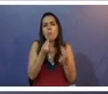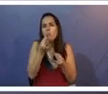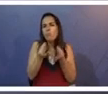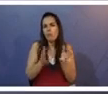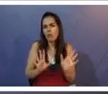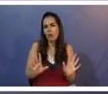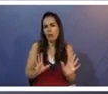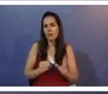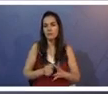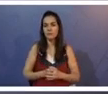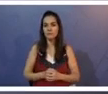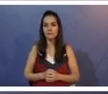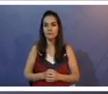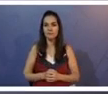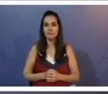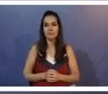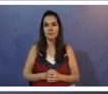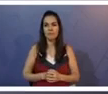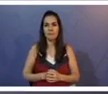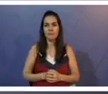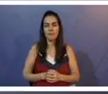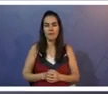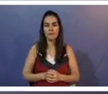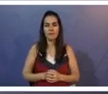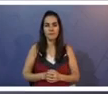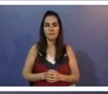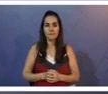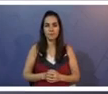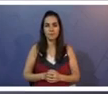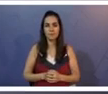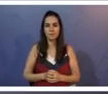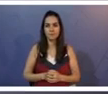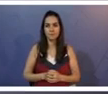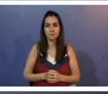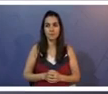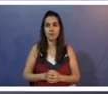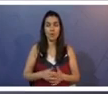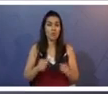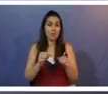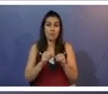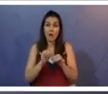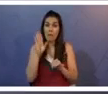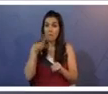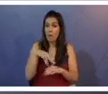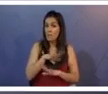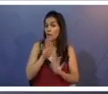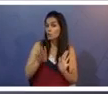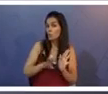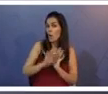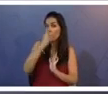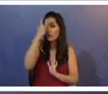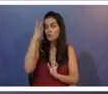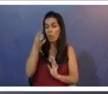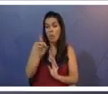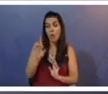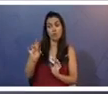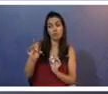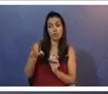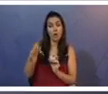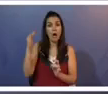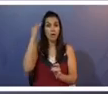nós utilizamos abusivamente, os adolescentes, no caso. Né? Apesar que faz mal para todas as pessoas, não só para os